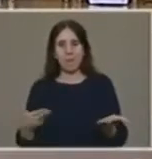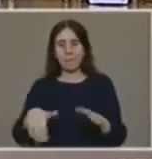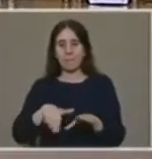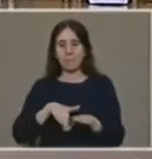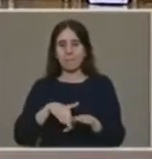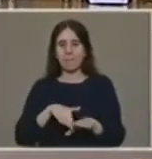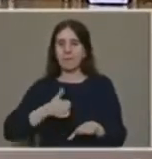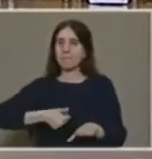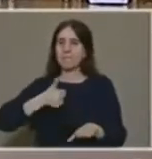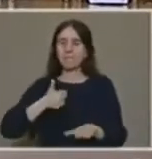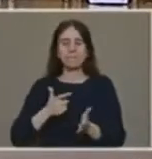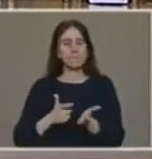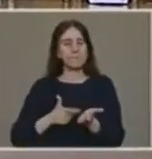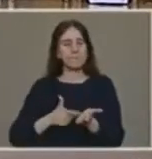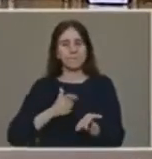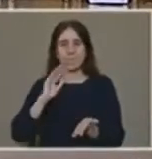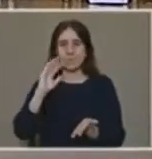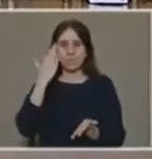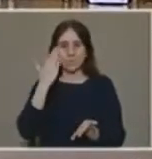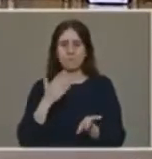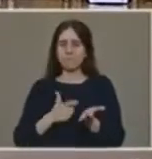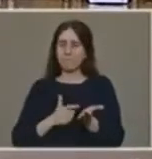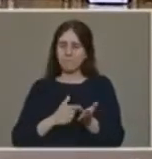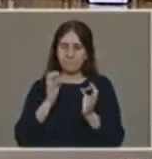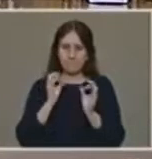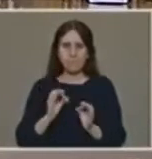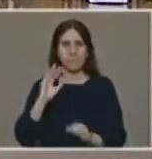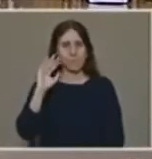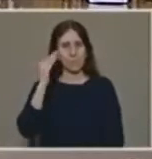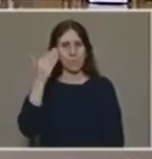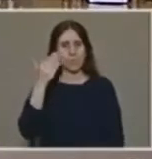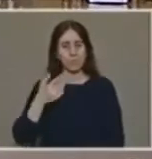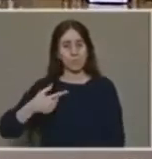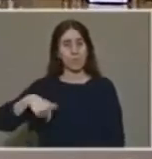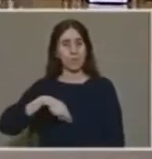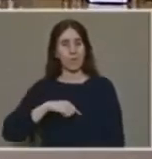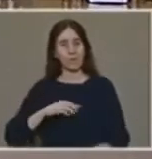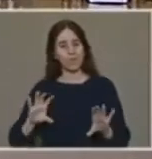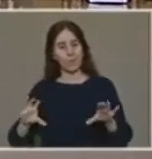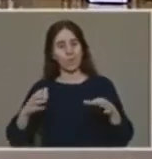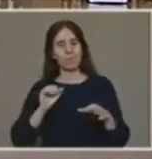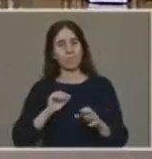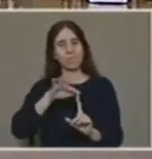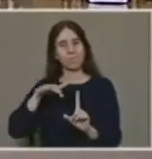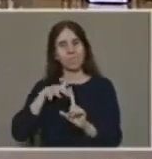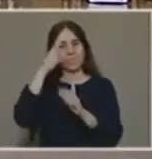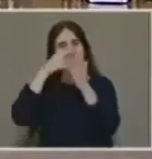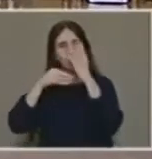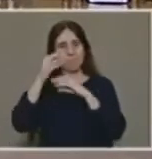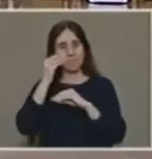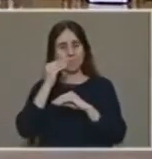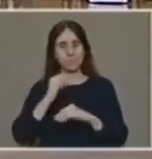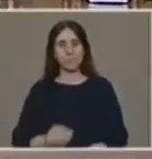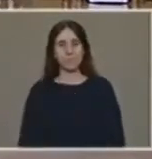fundamental, é indispensável, indispensável mesmo, para nós, comunidade dos discípulos. Não